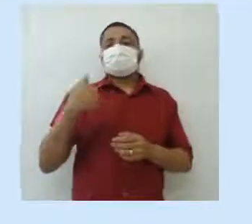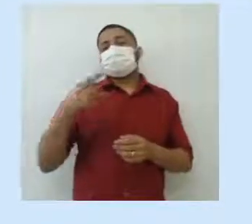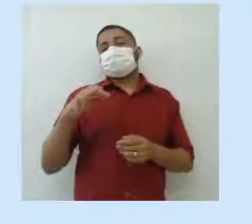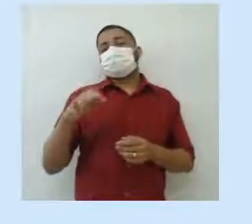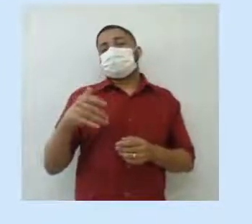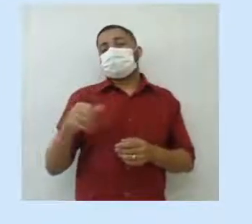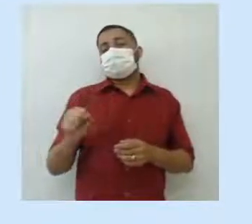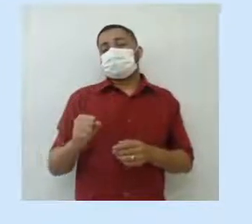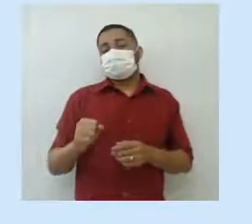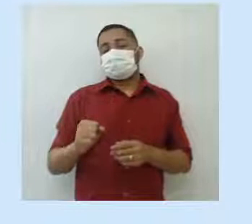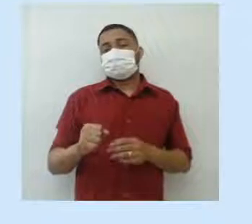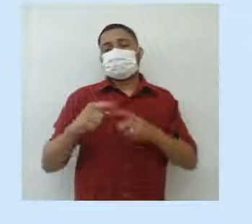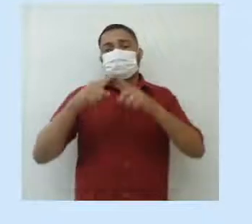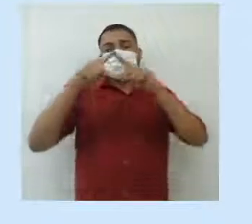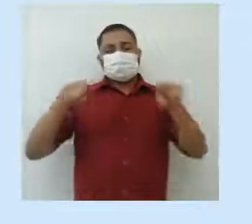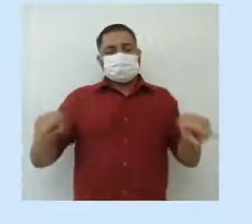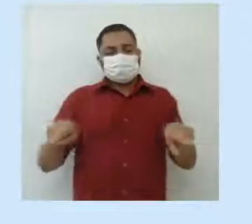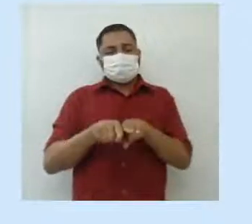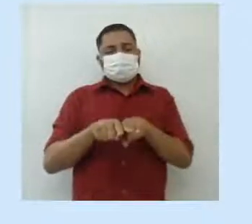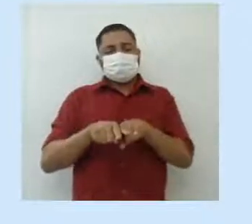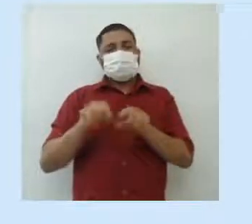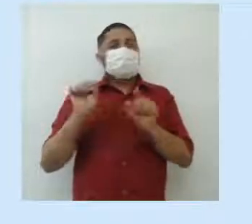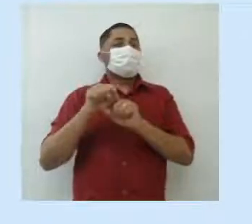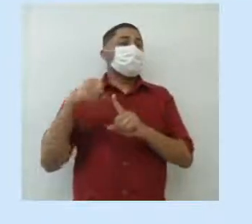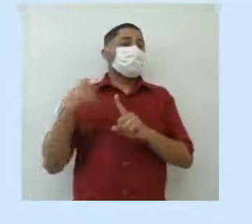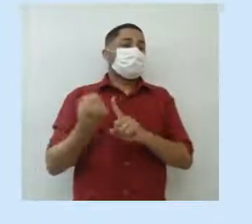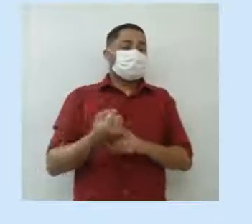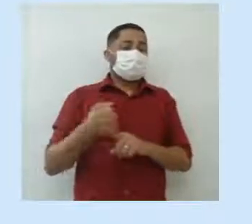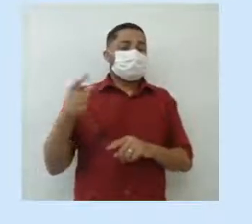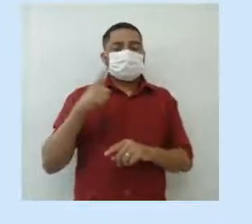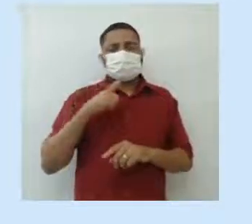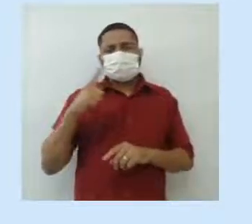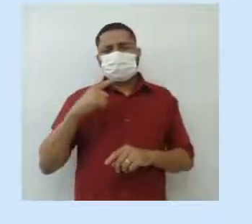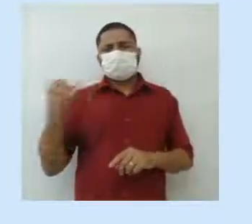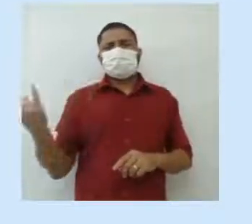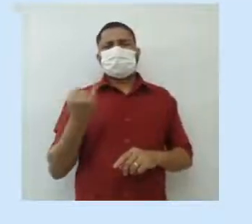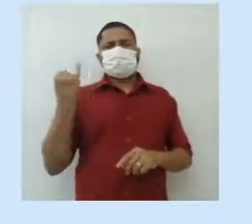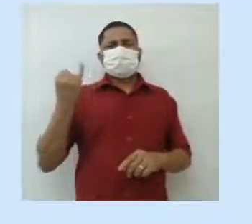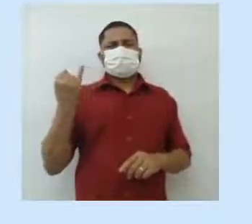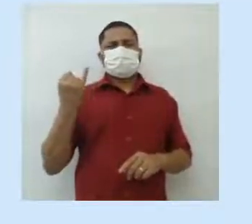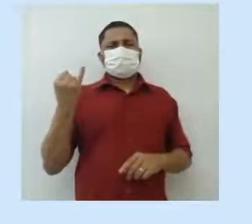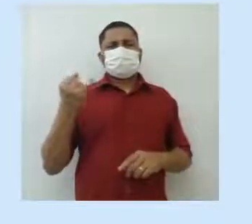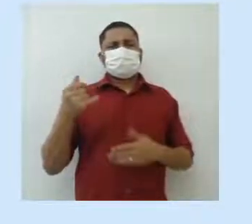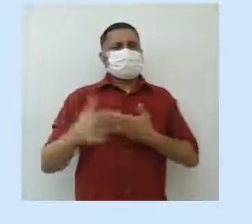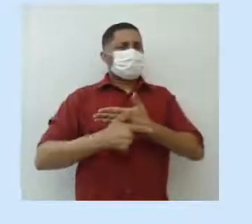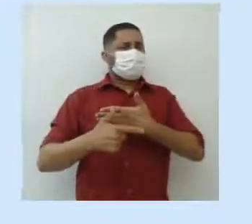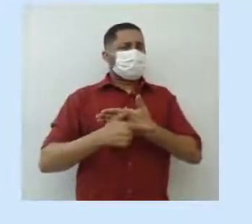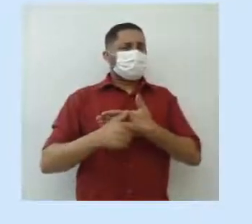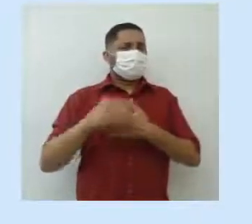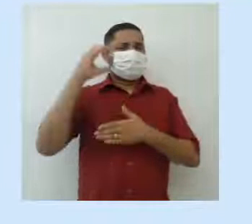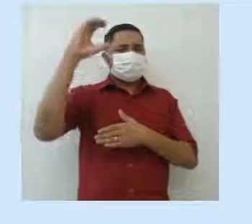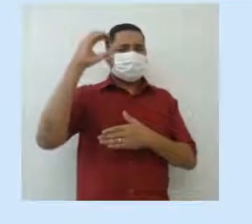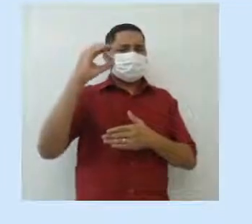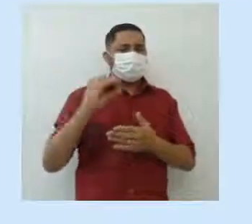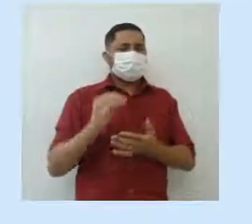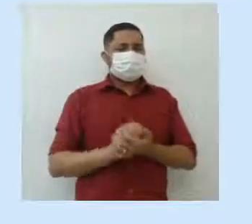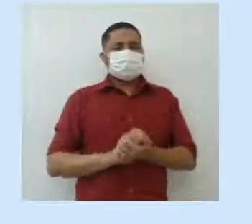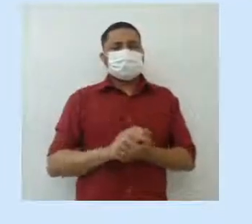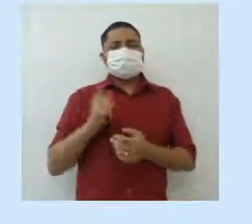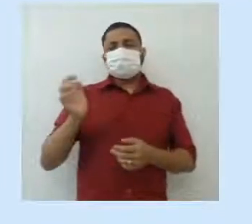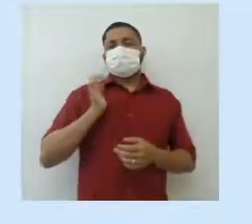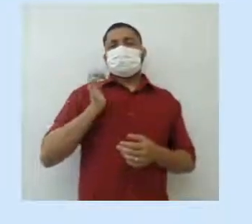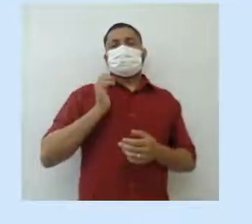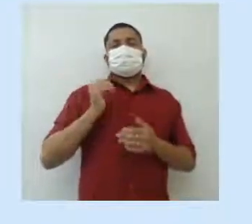pirâmide social, que ocupavam cargos importantes dentro dessa elite, que